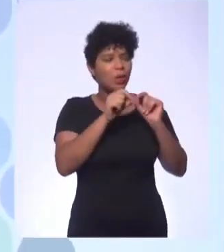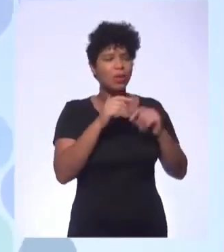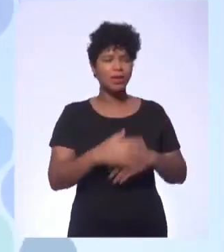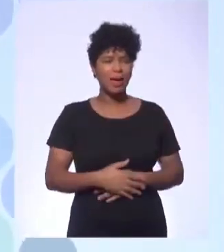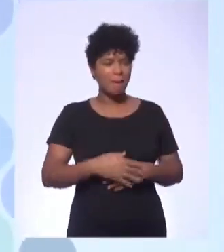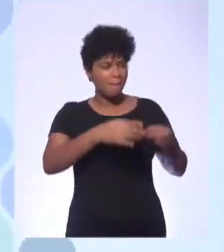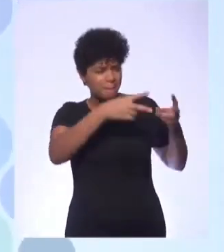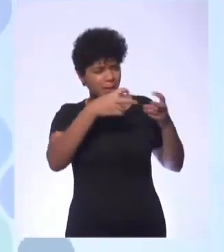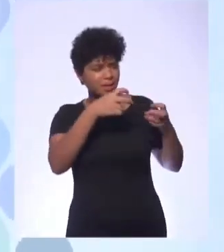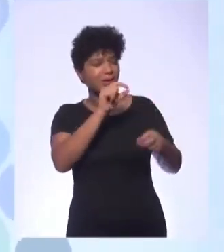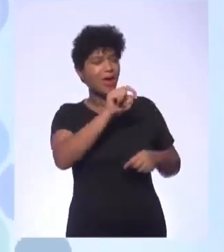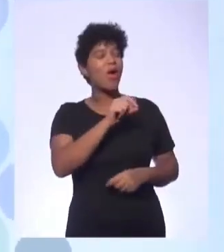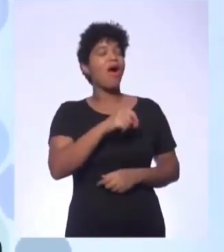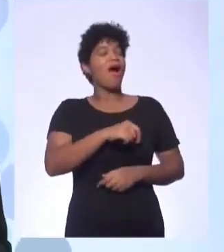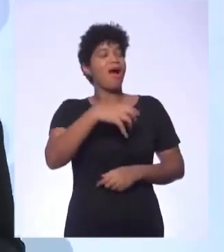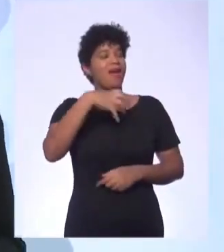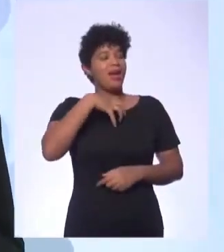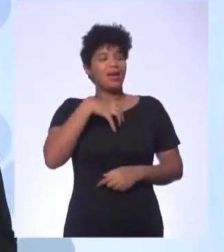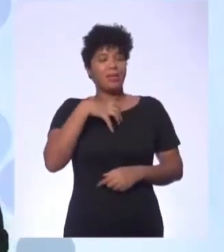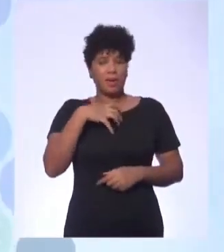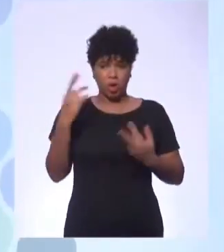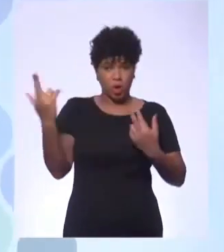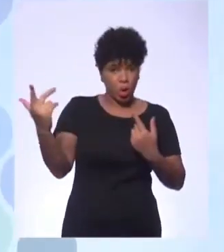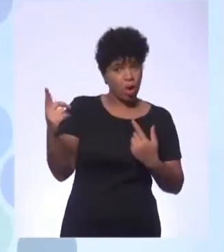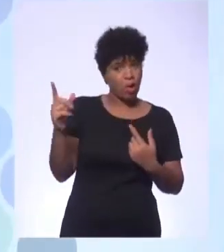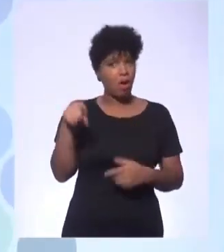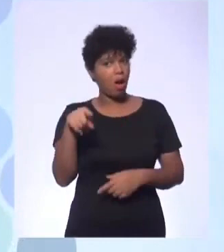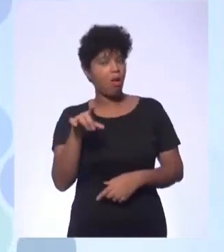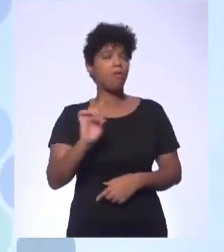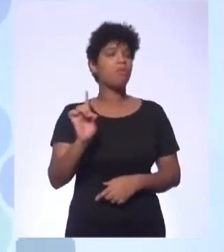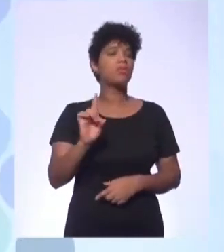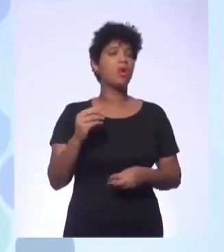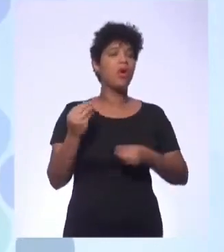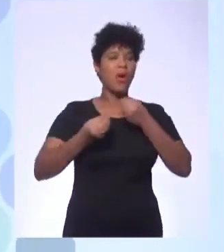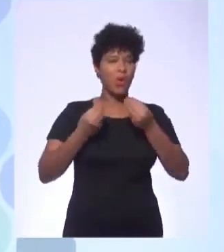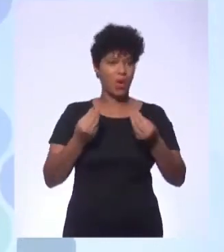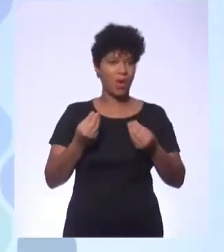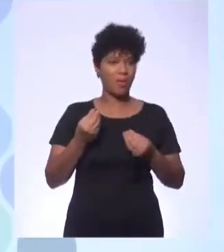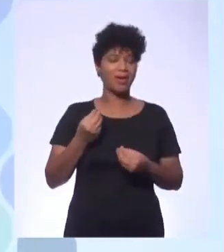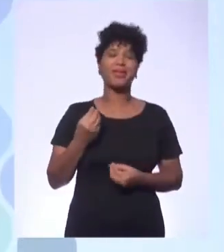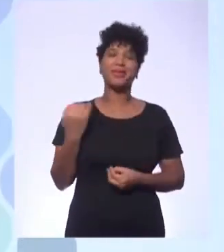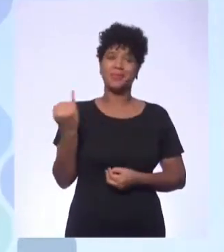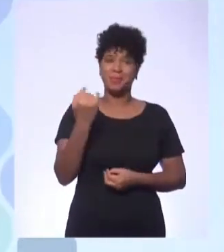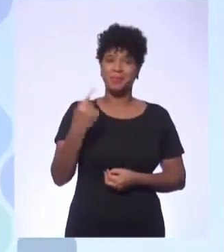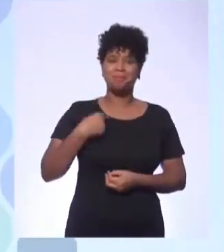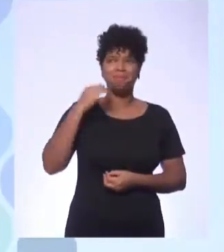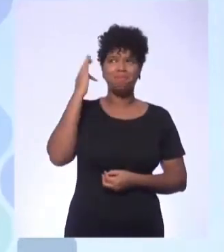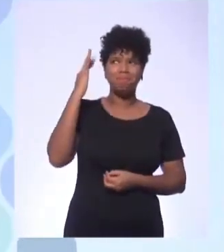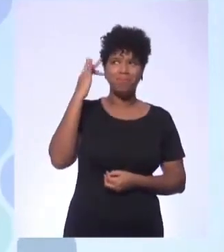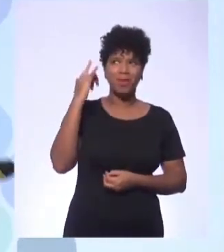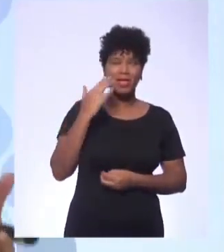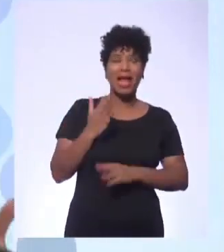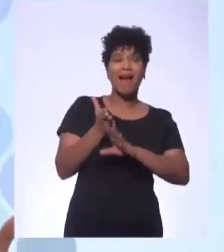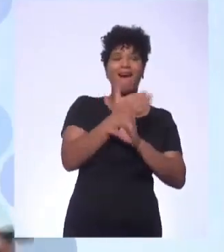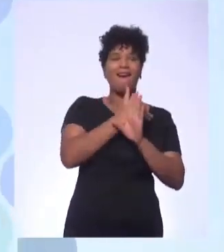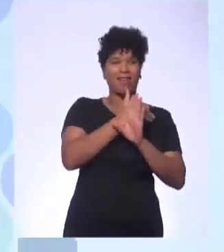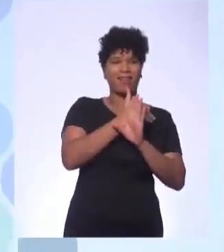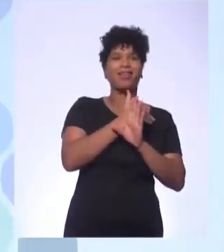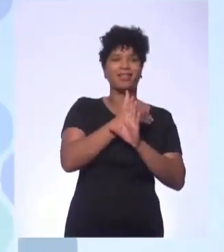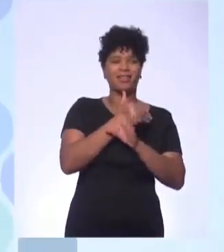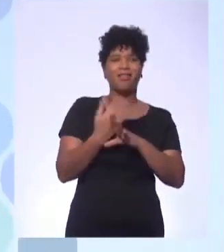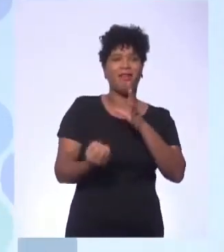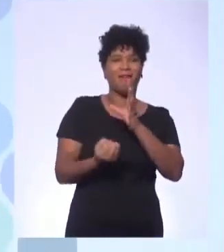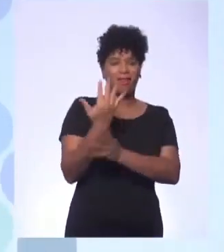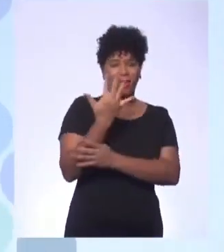que ela vai ter através do quê? Da sua imagem. Através daquilo, né, que será visível. Então, eu tenho que pensar de